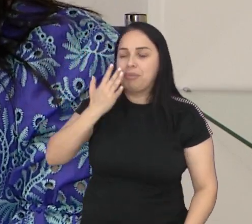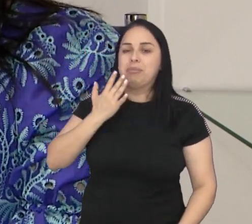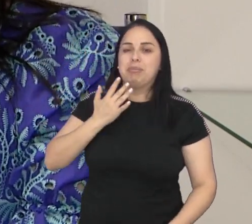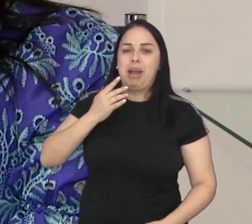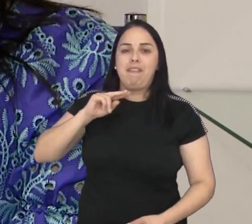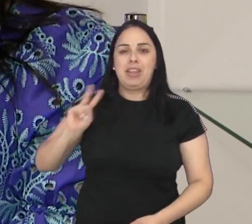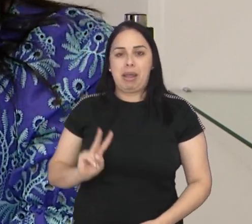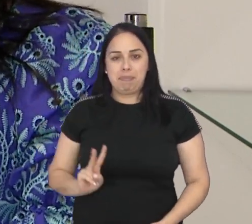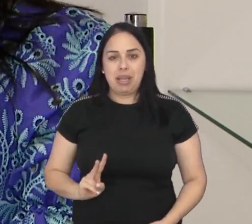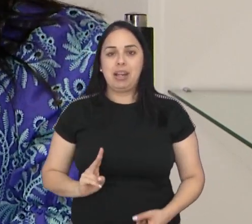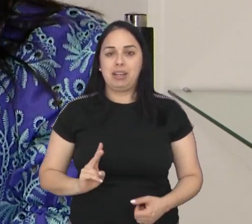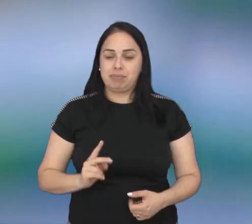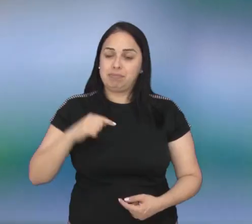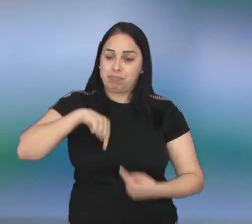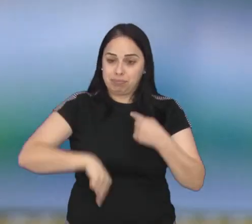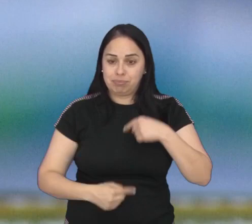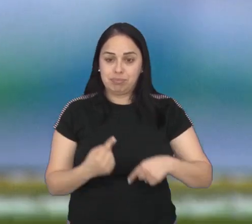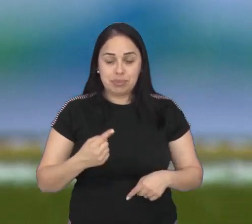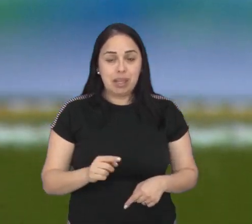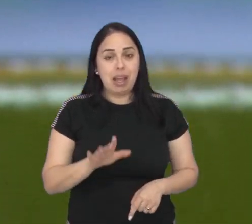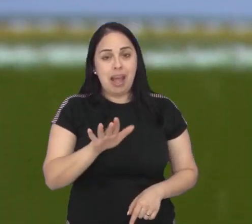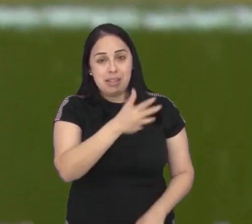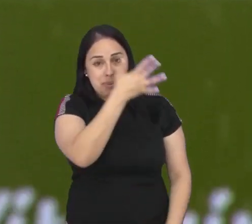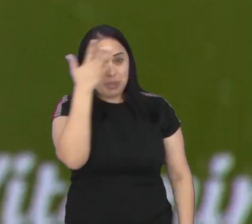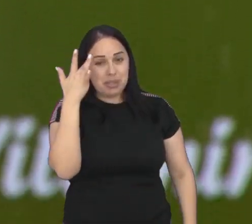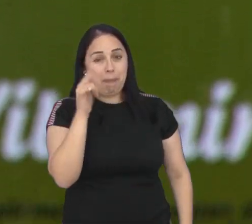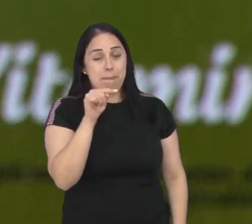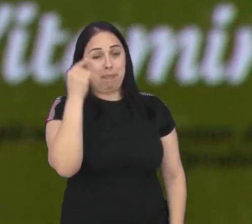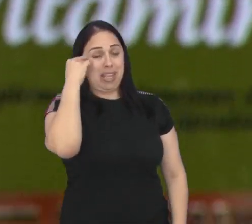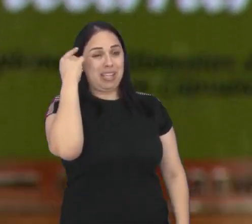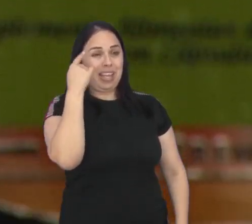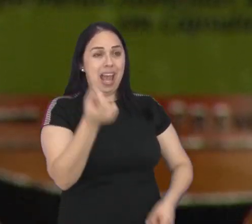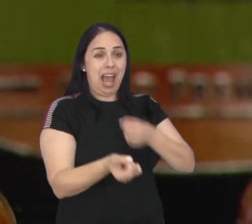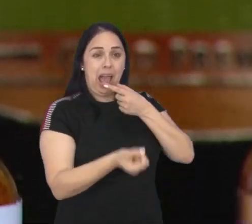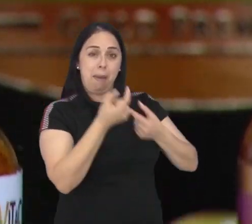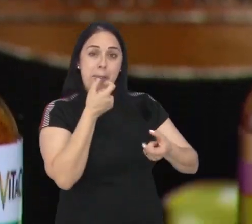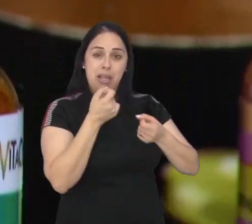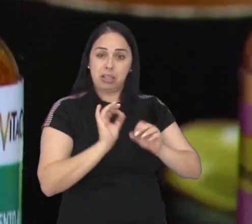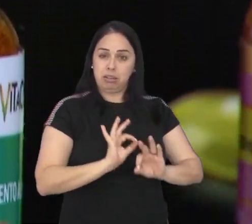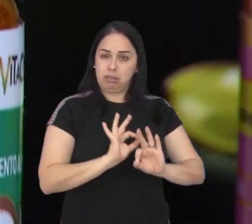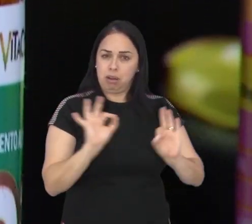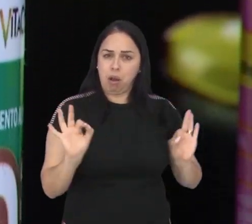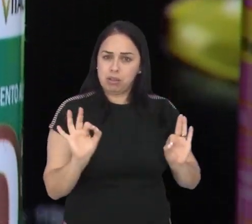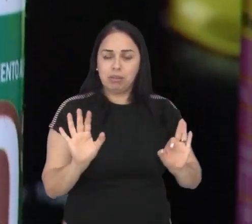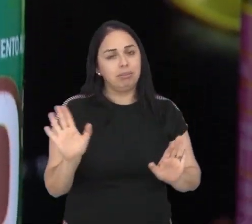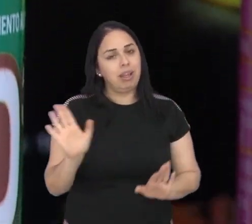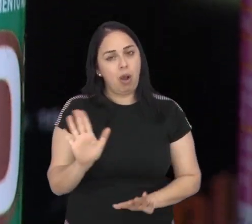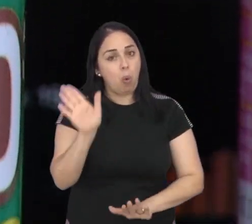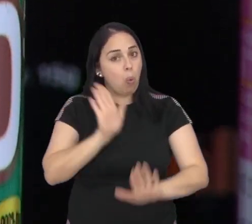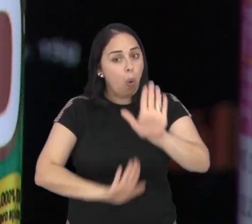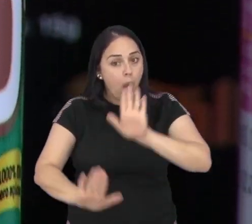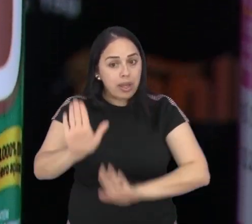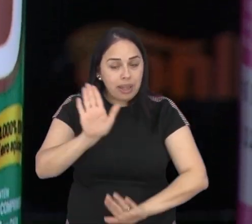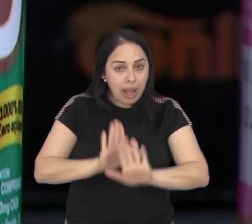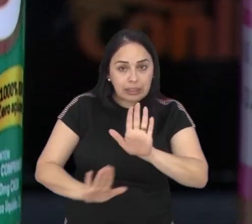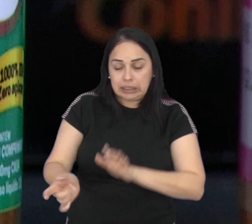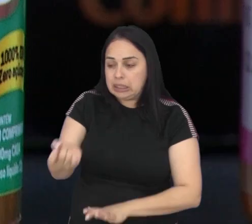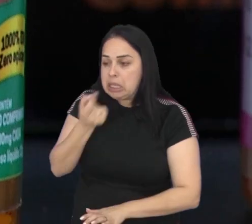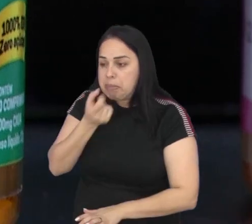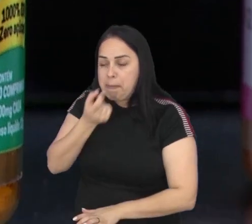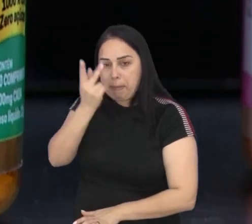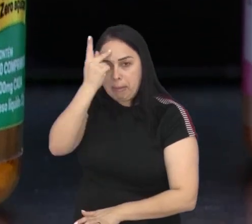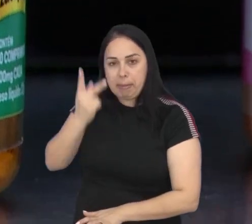ultravioleta para ativar essa vitamina. E para quem pensa que a solução para o problema está na farmácia, é preciso tomar cuidado. O